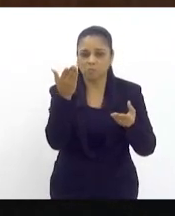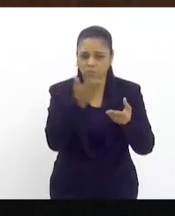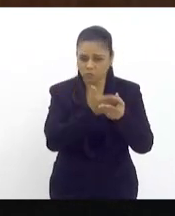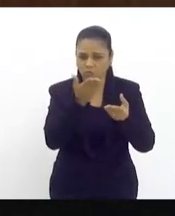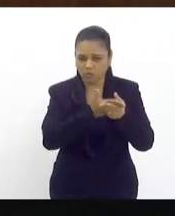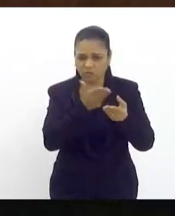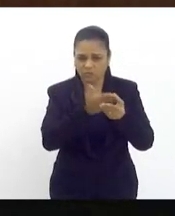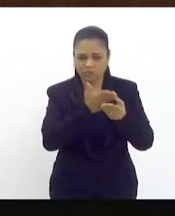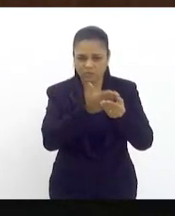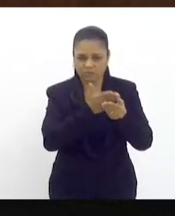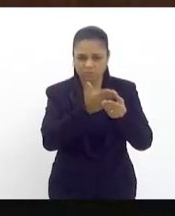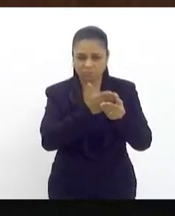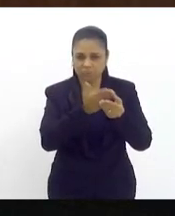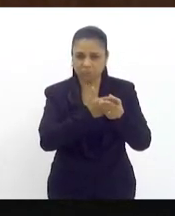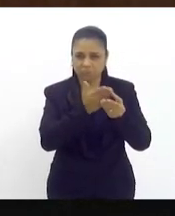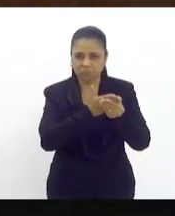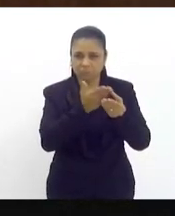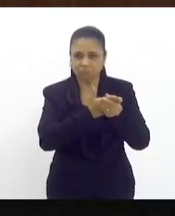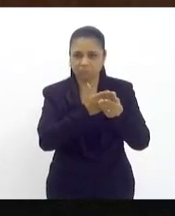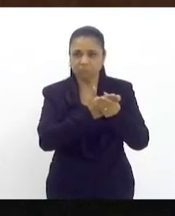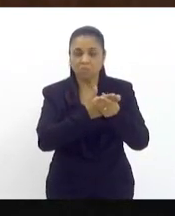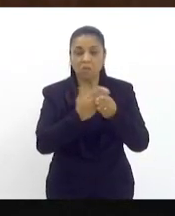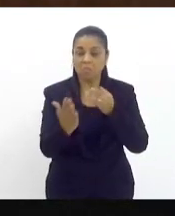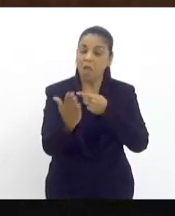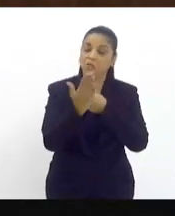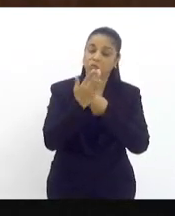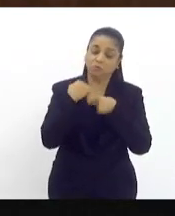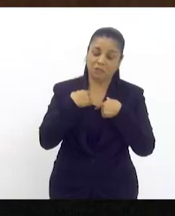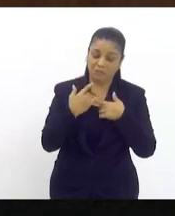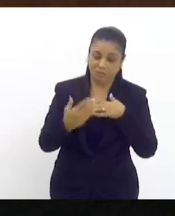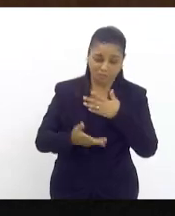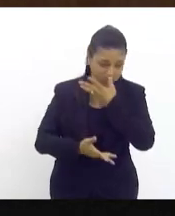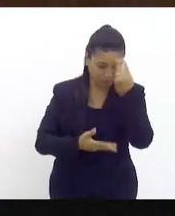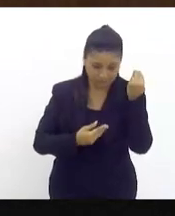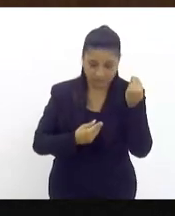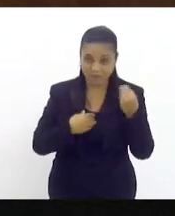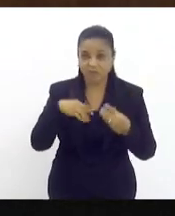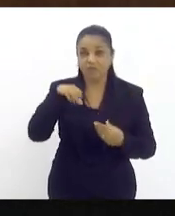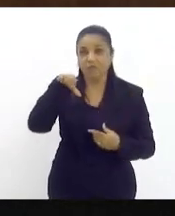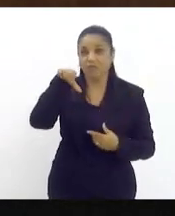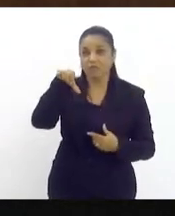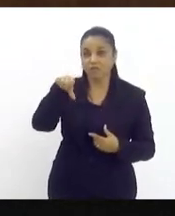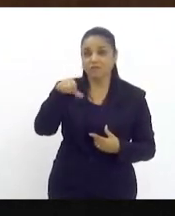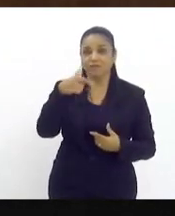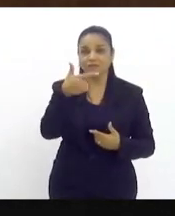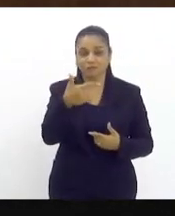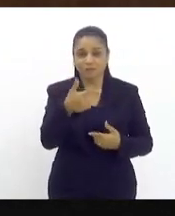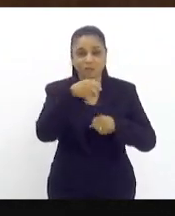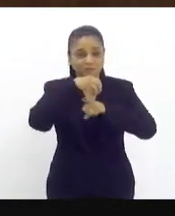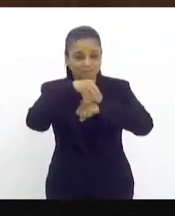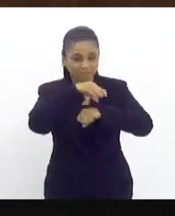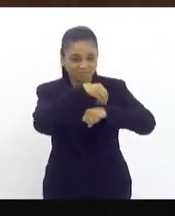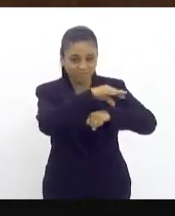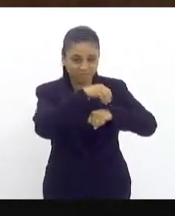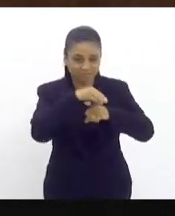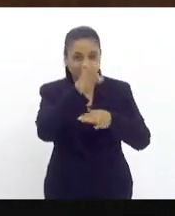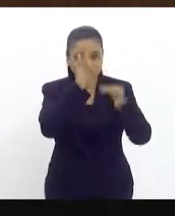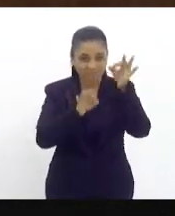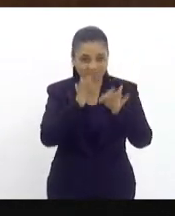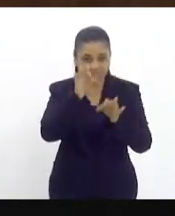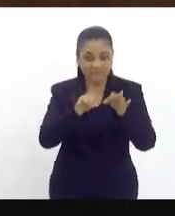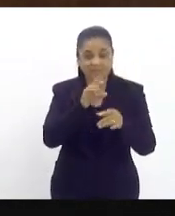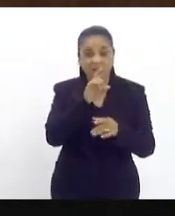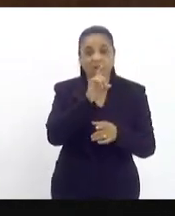meu Deus me ajuda 92 indicações indicações legislativas uma para cada